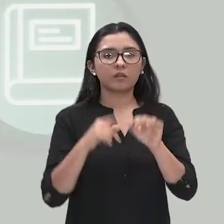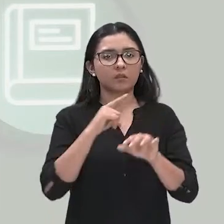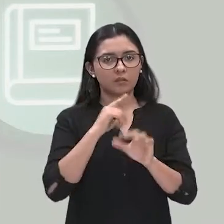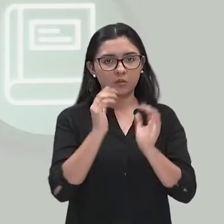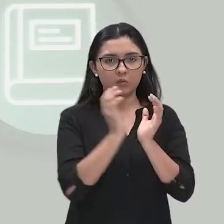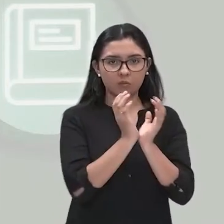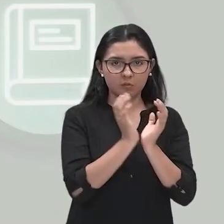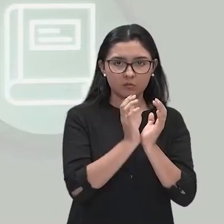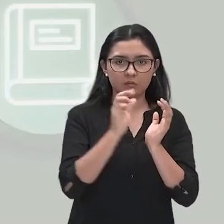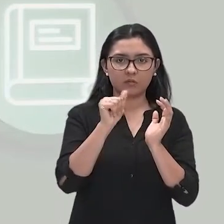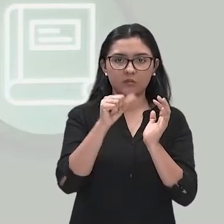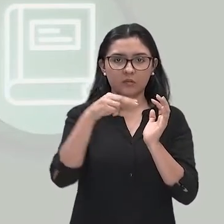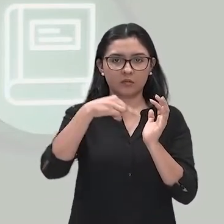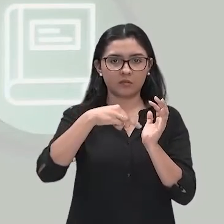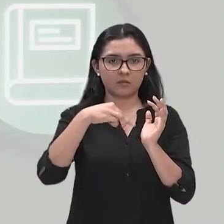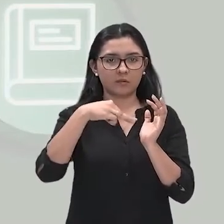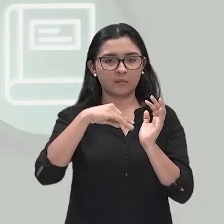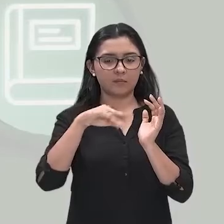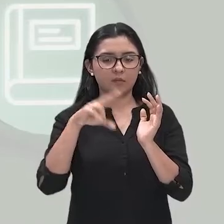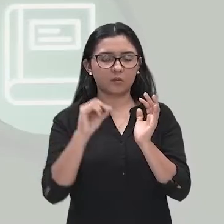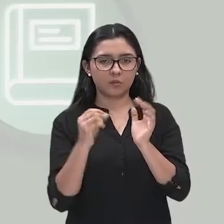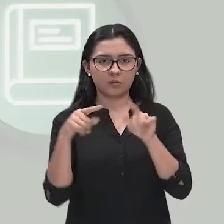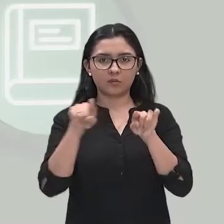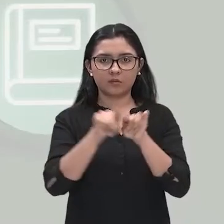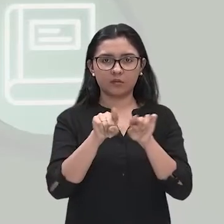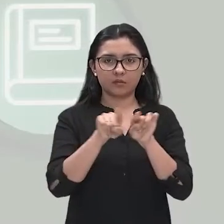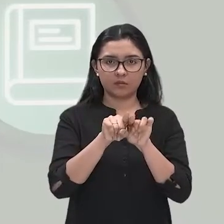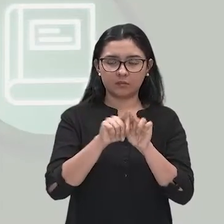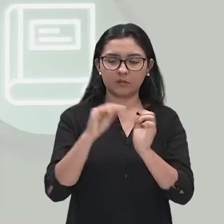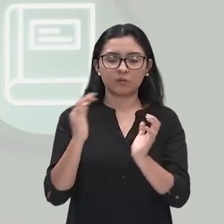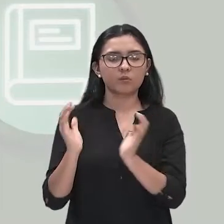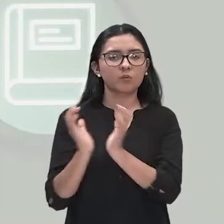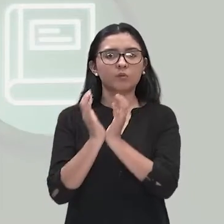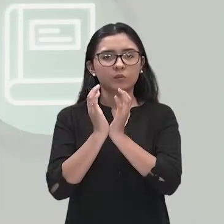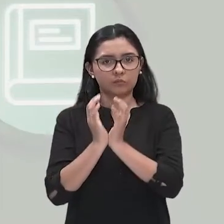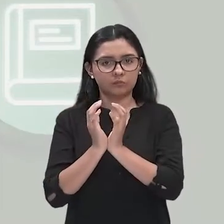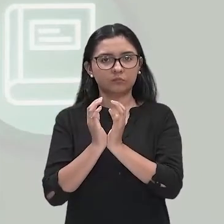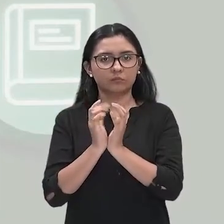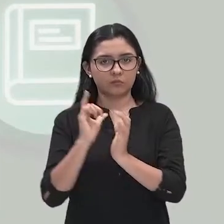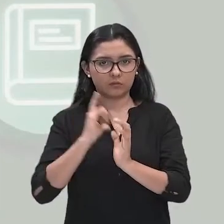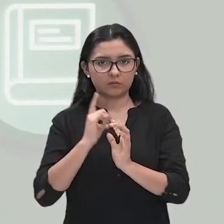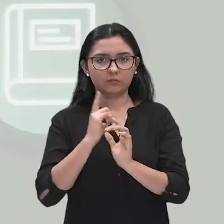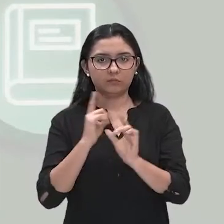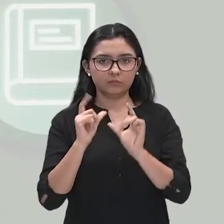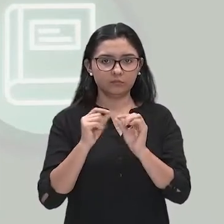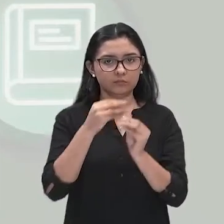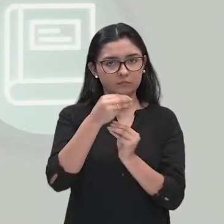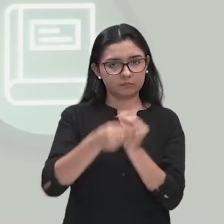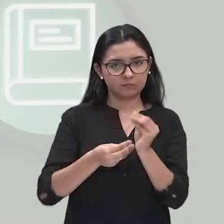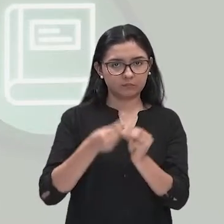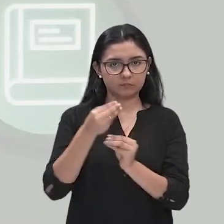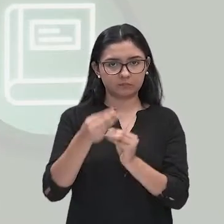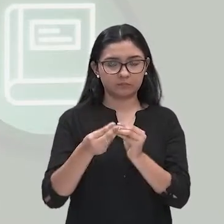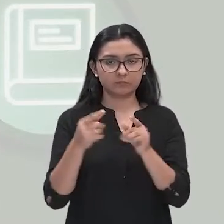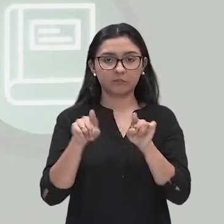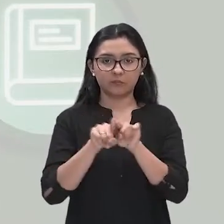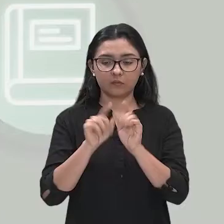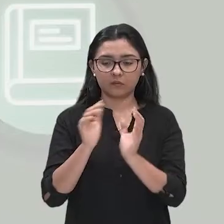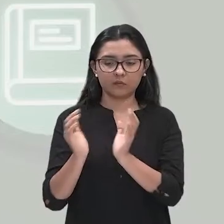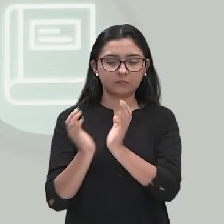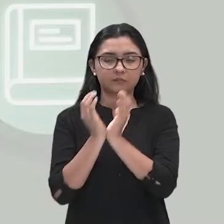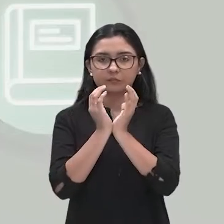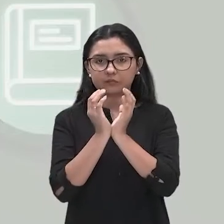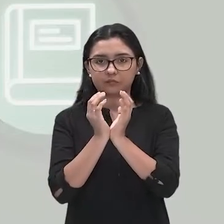grupo amino, que vem ali da amina, né? Que tem aquele nitrogênio na sua composição, e também o